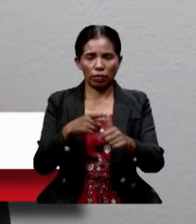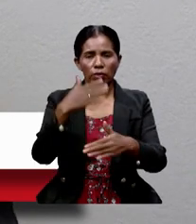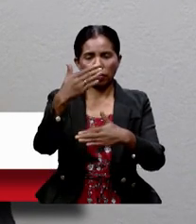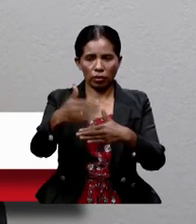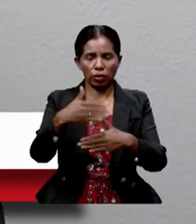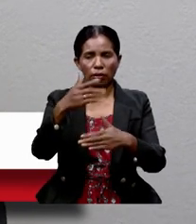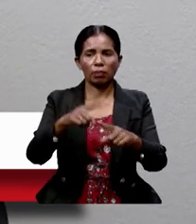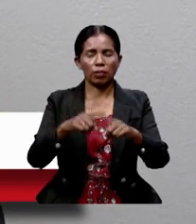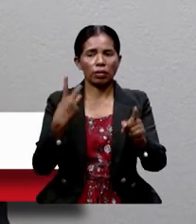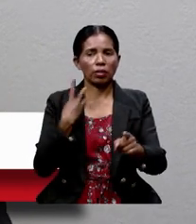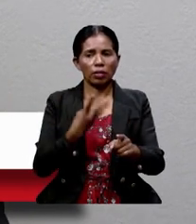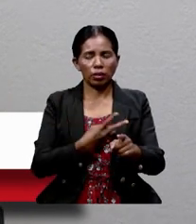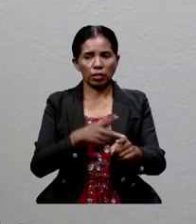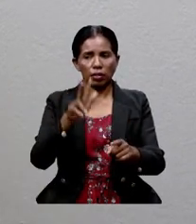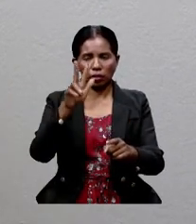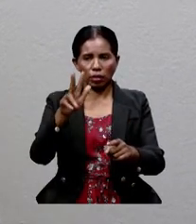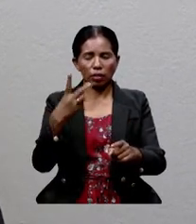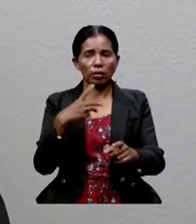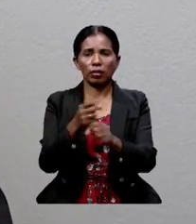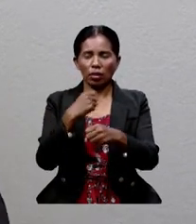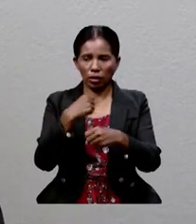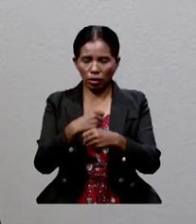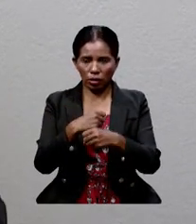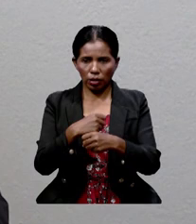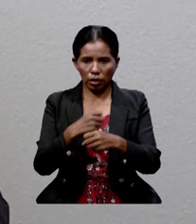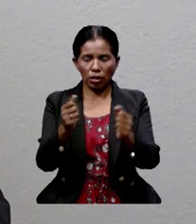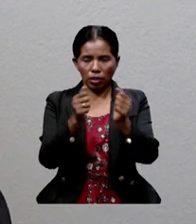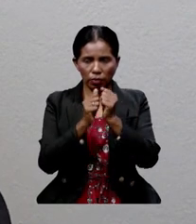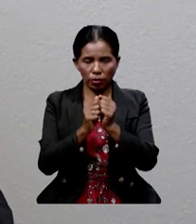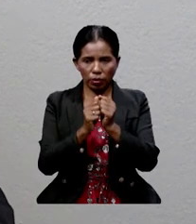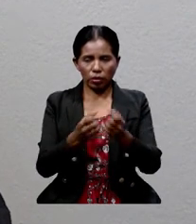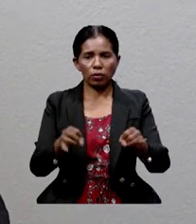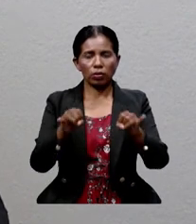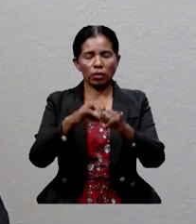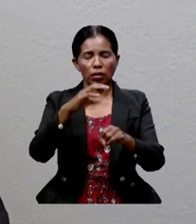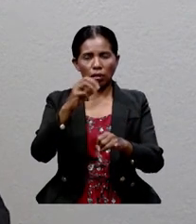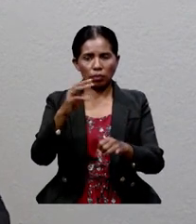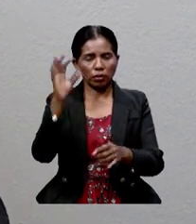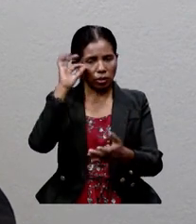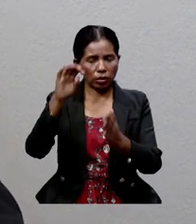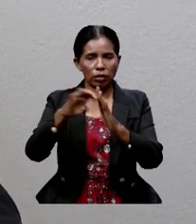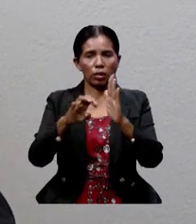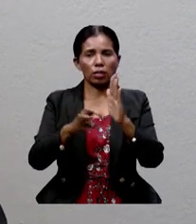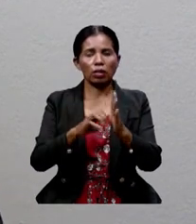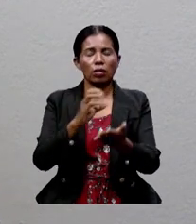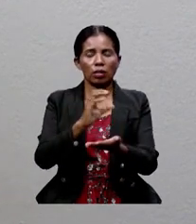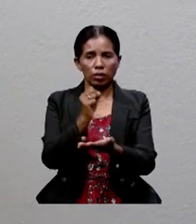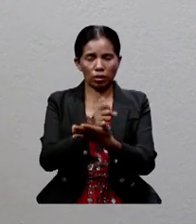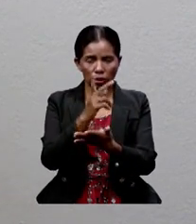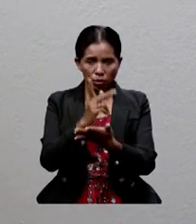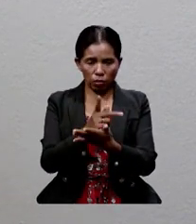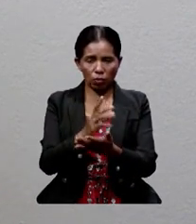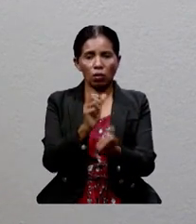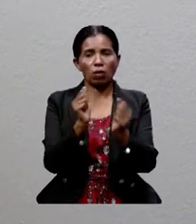fase, mas a terceira fase não é ita se halo, há muito com tanto governo, o secretário de Estado de Comunicação Social, o Instituto